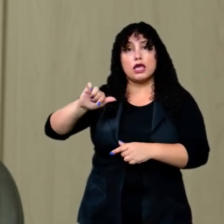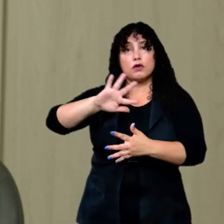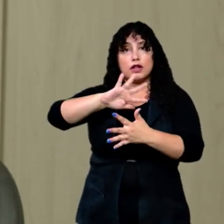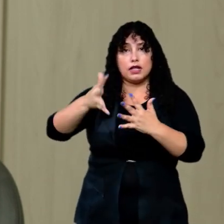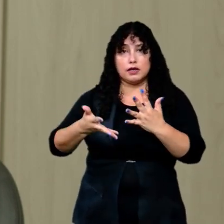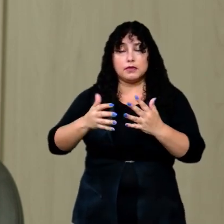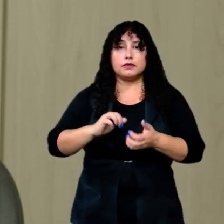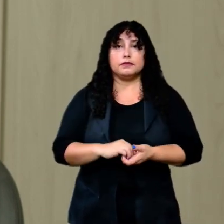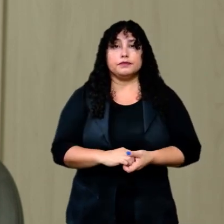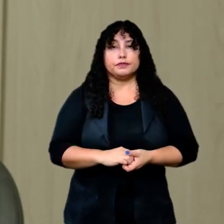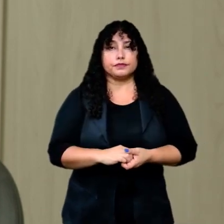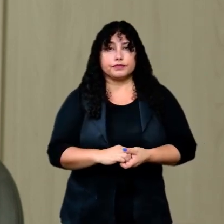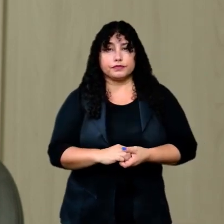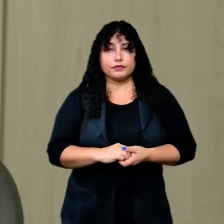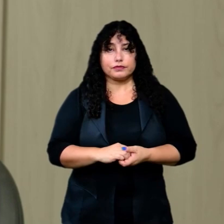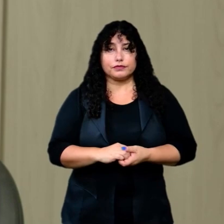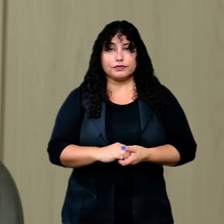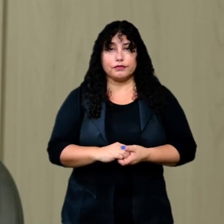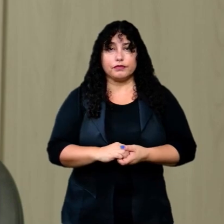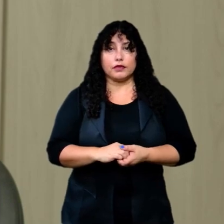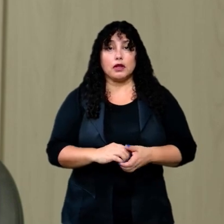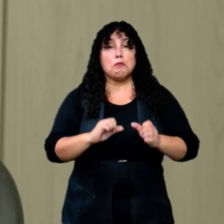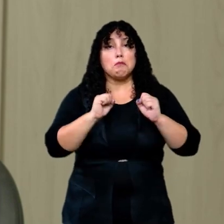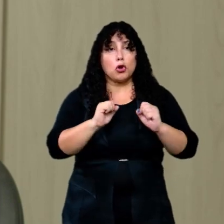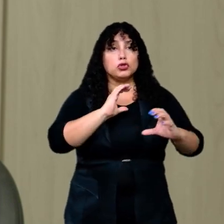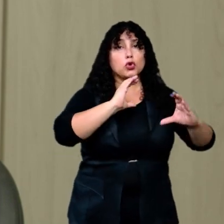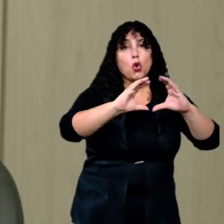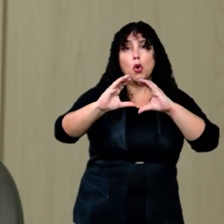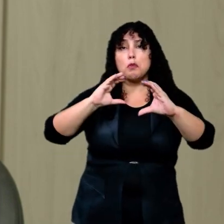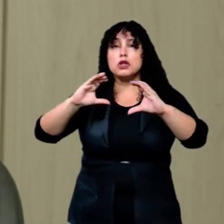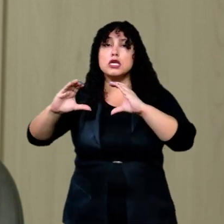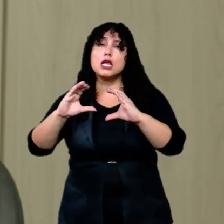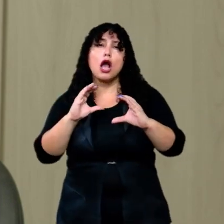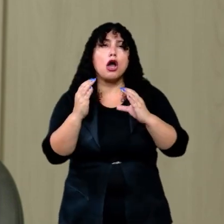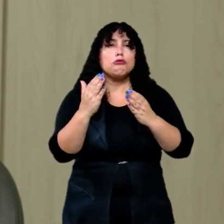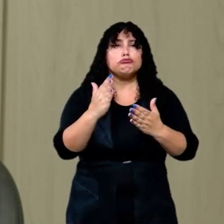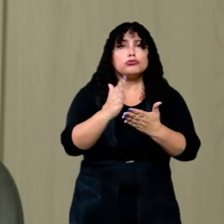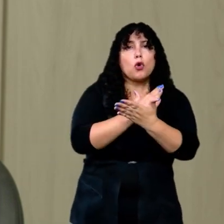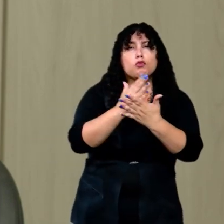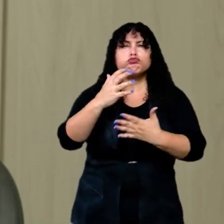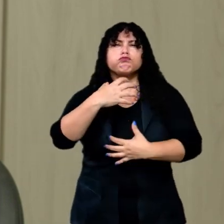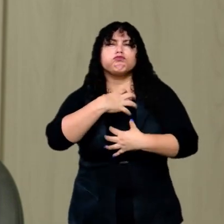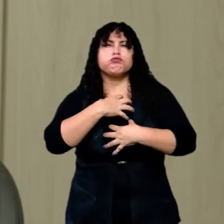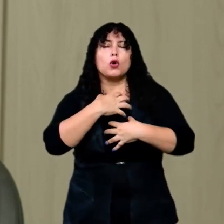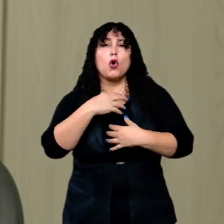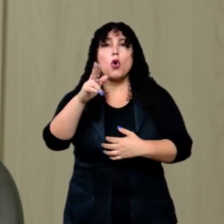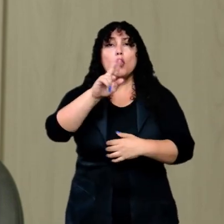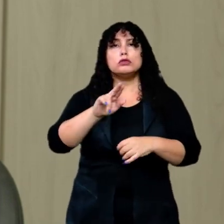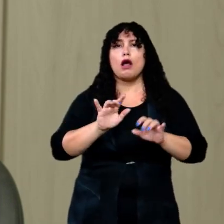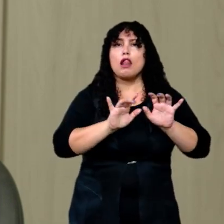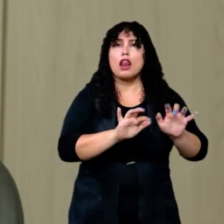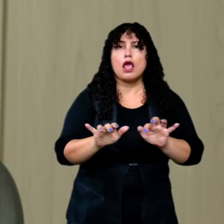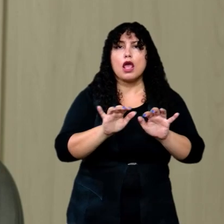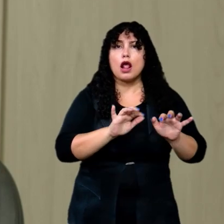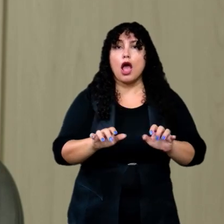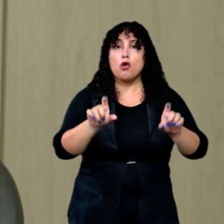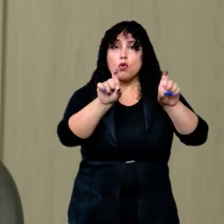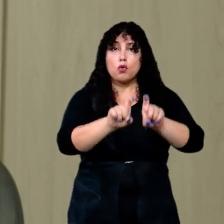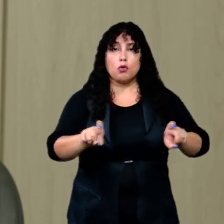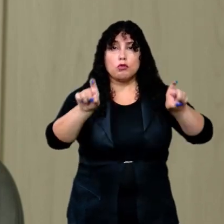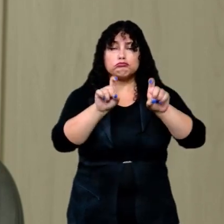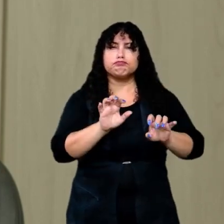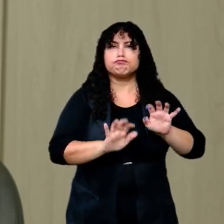Libras. Então, ele pode se comunicar de alguma forma, né? Ele pode usar um teclado de um computador